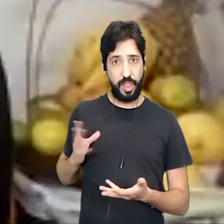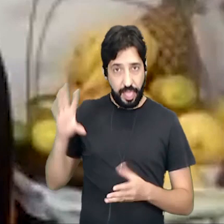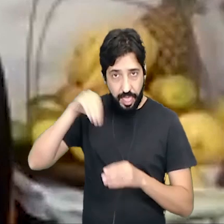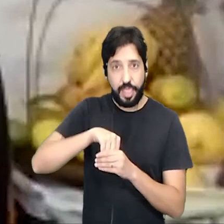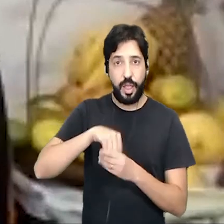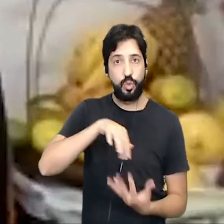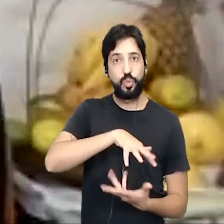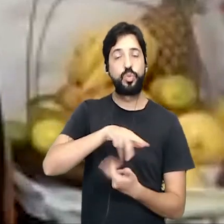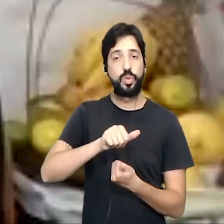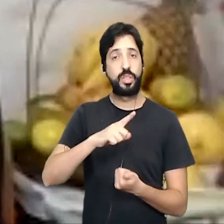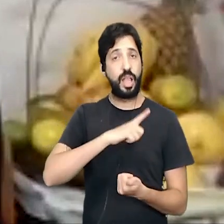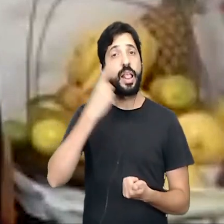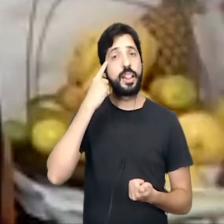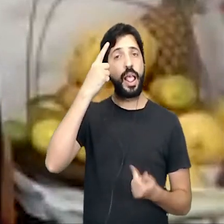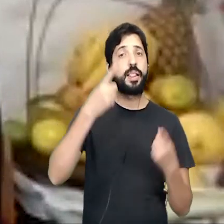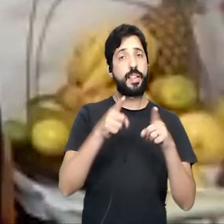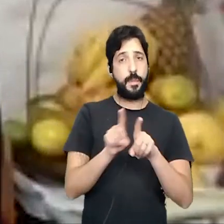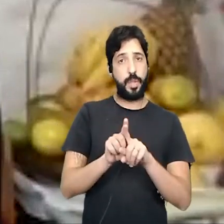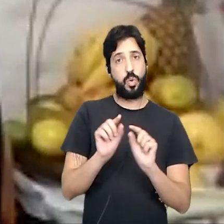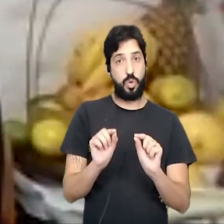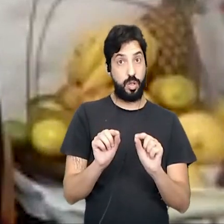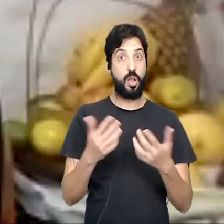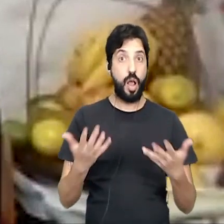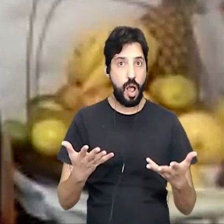no mundo. E então havia também uma